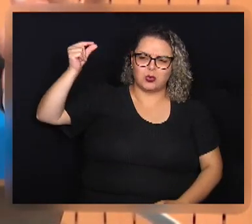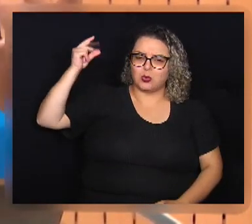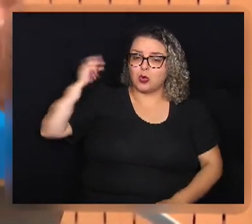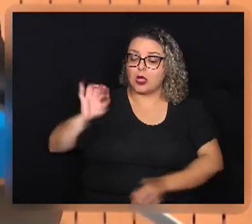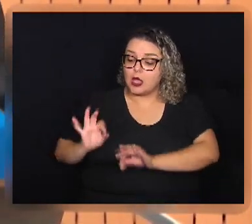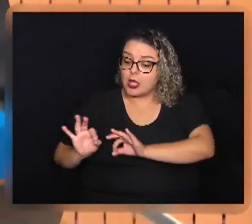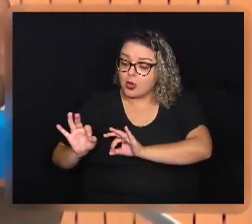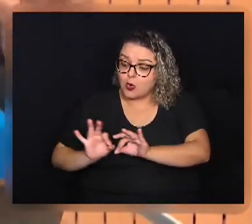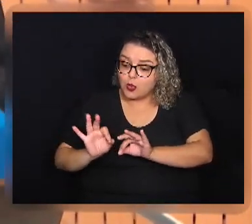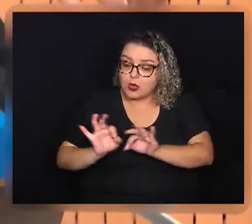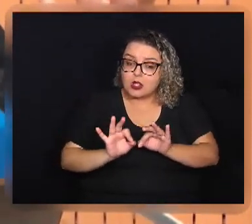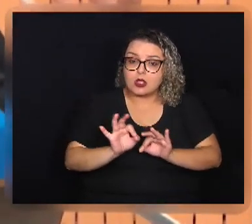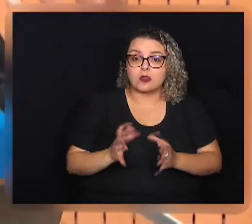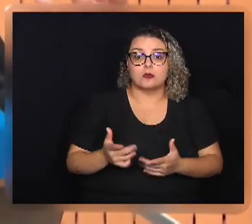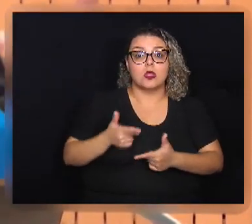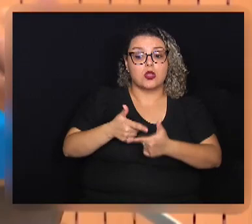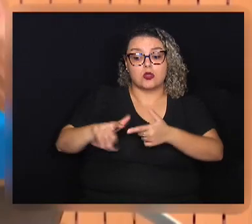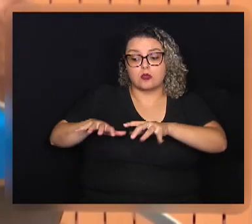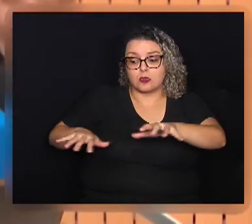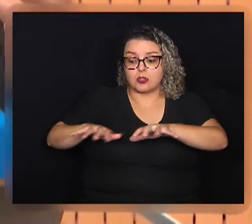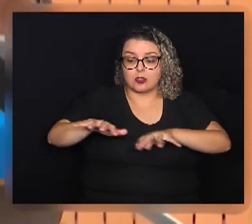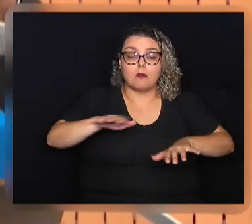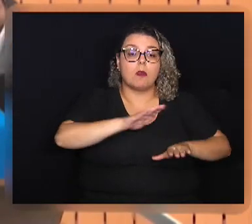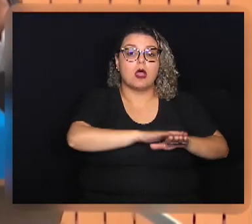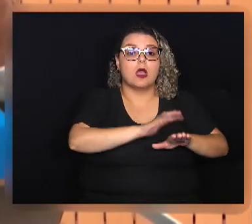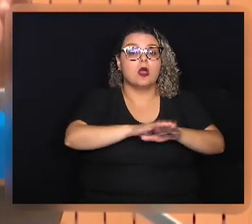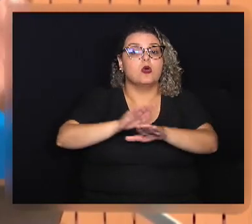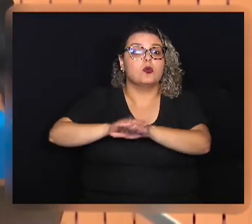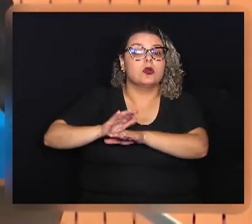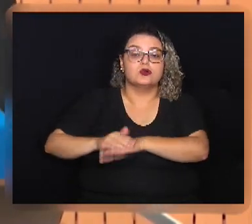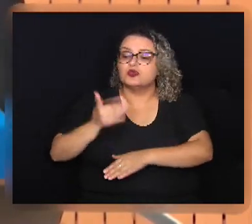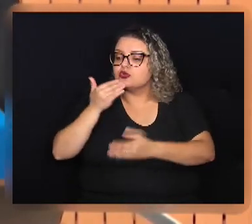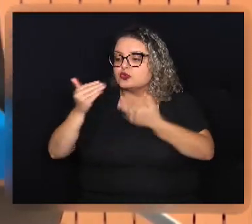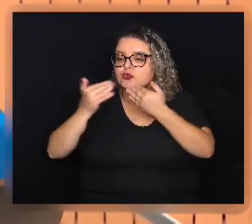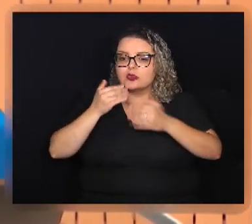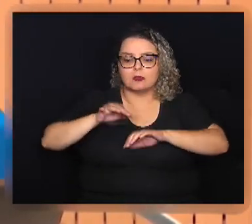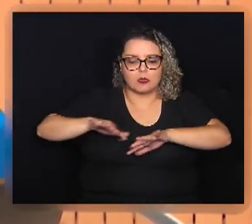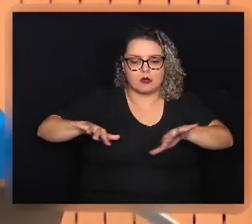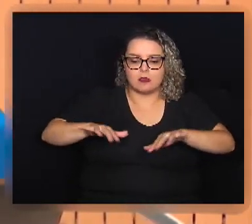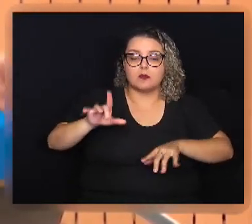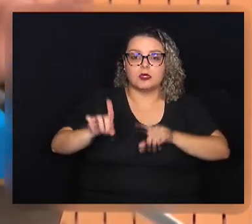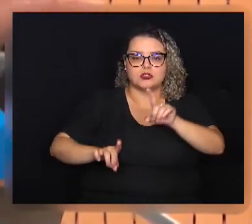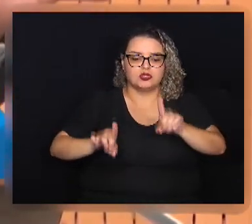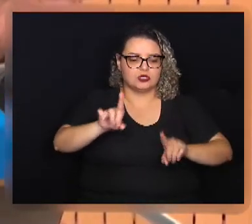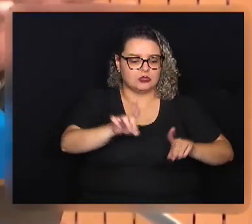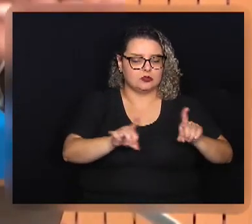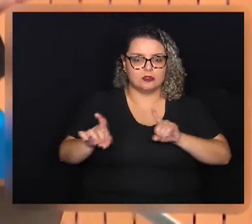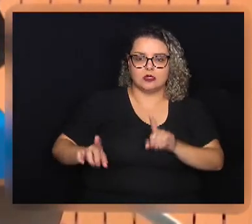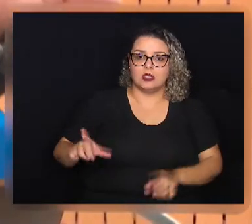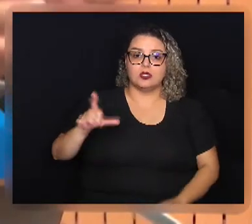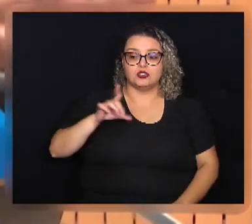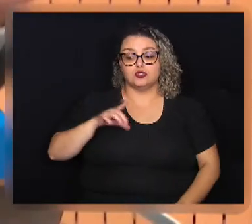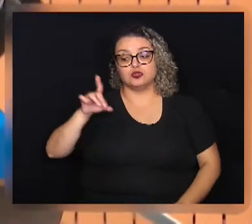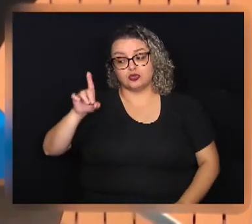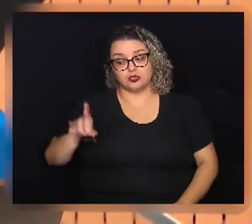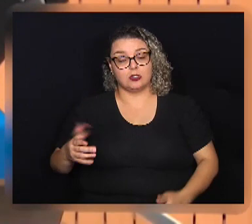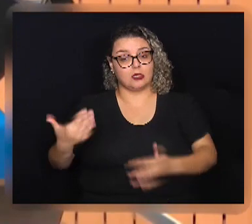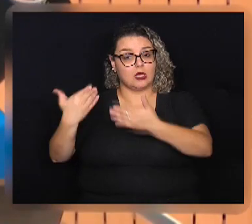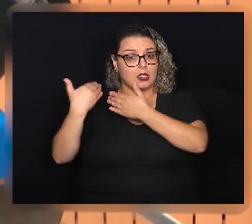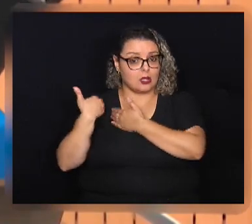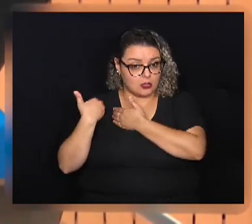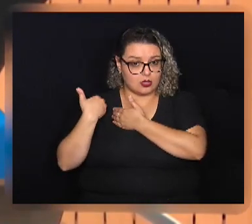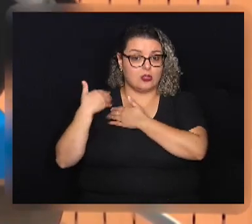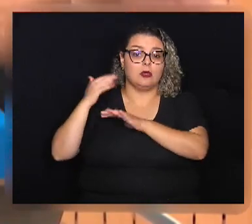organizou e dividiu as funções de reivindicação para os vários diretores. Havia um diretor responsável